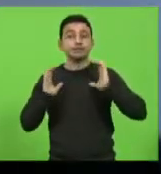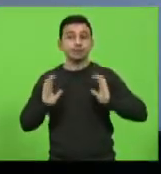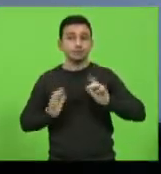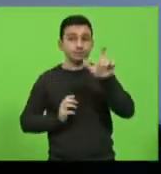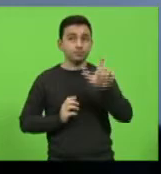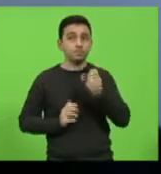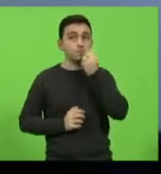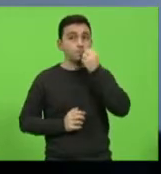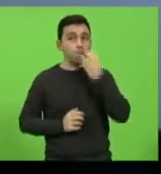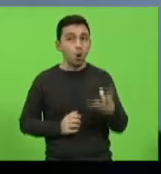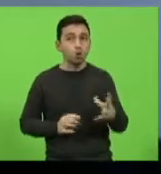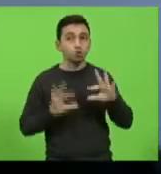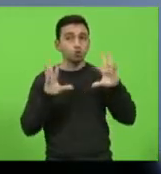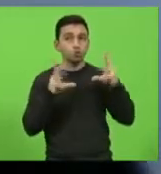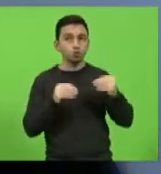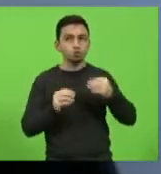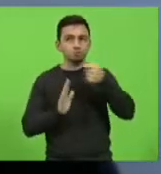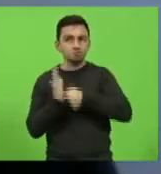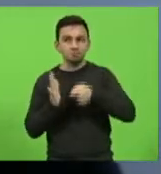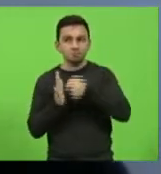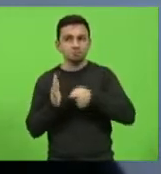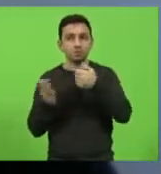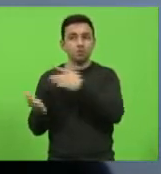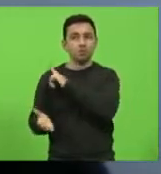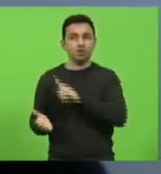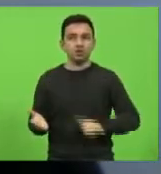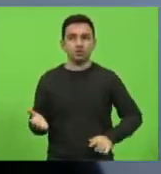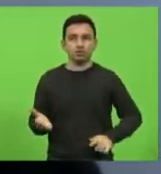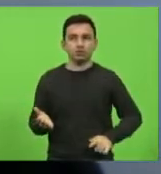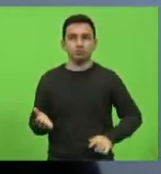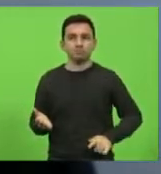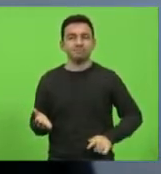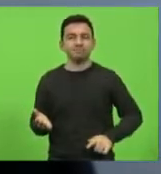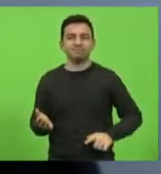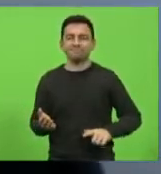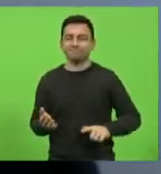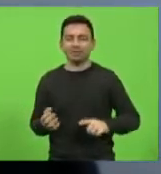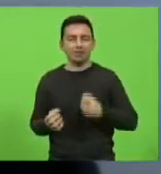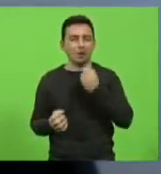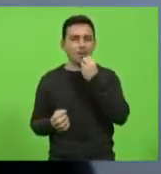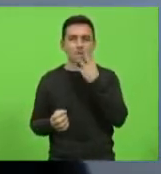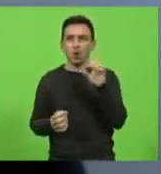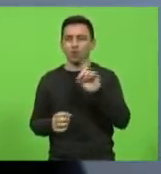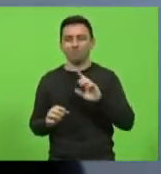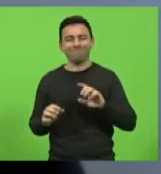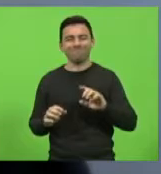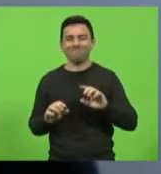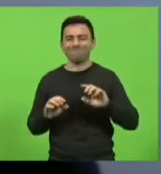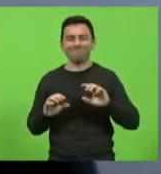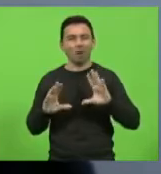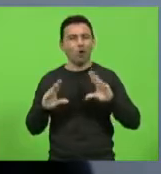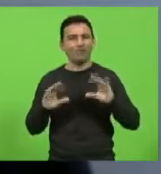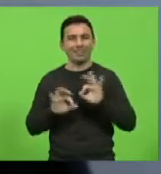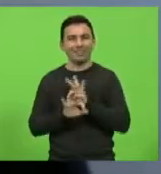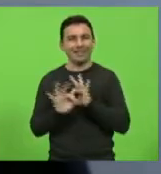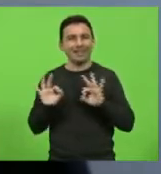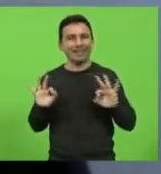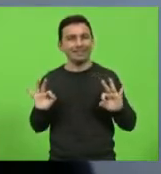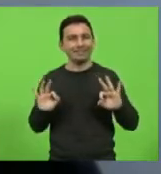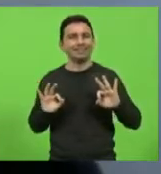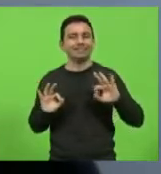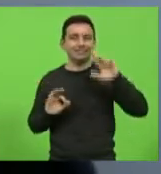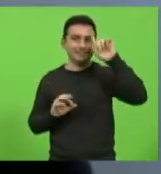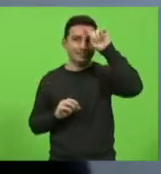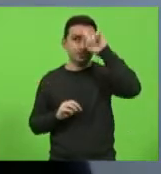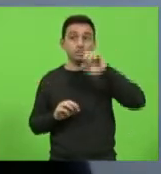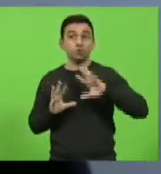bem, enfrentar um governador não é uma posição confortável a ninguém. Então, aqueles que